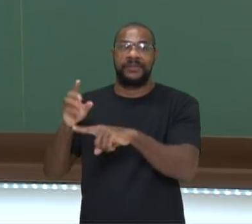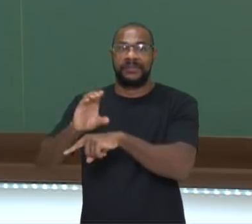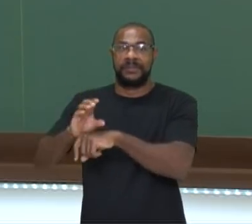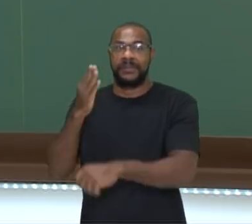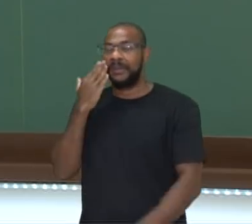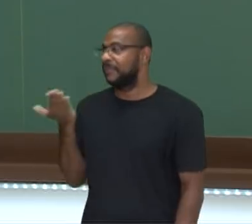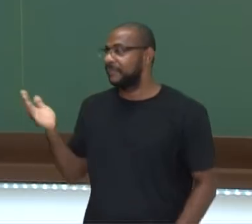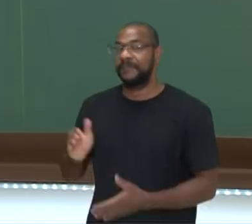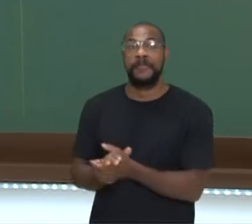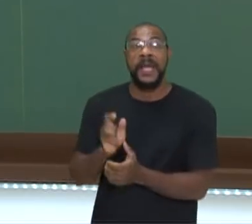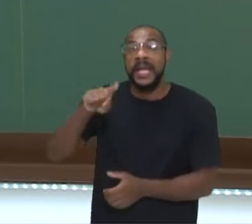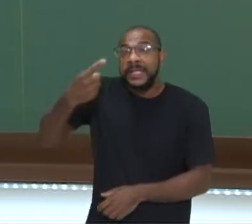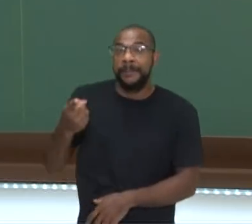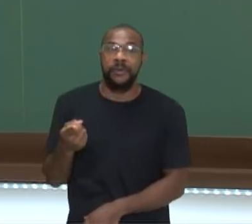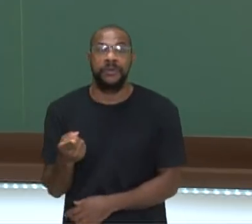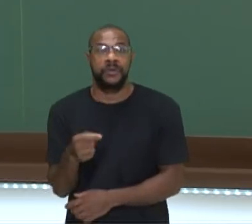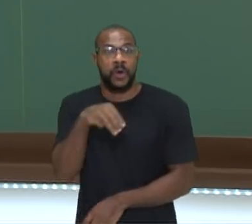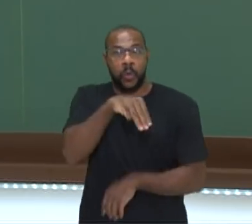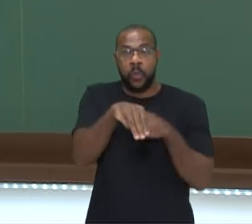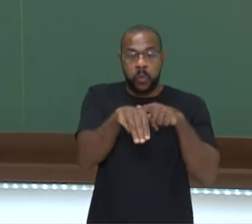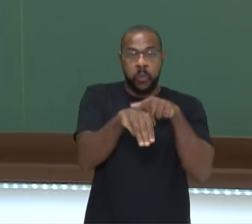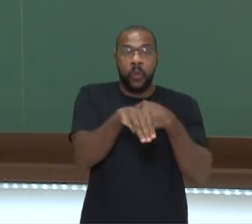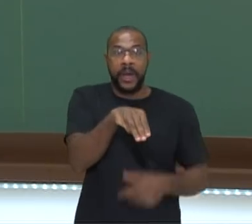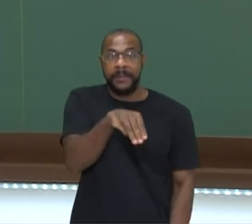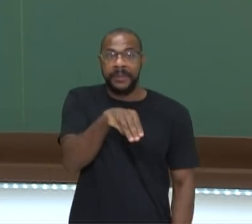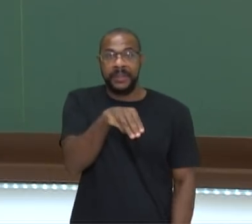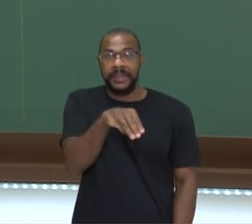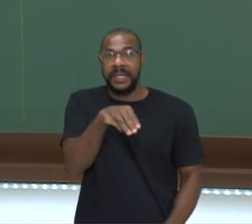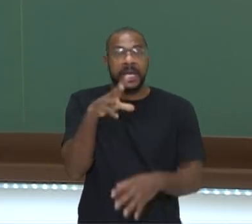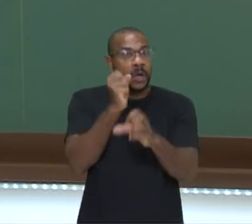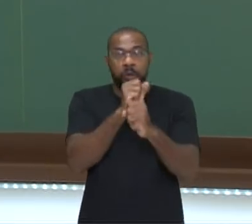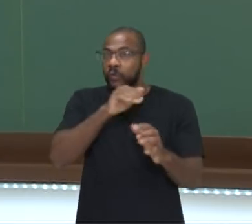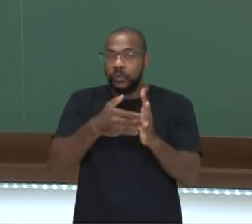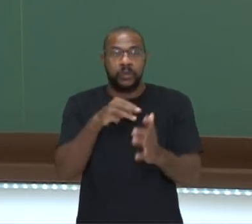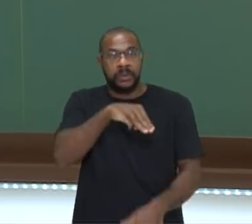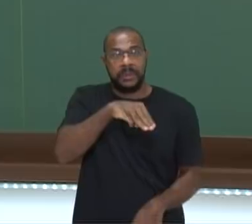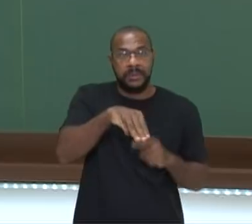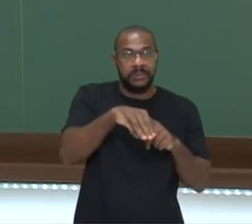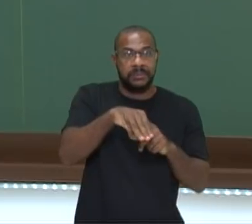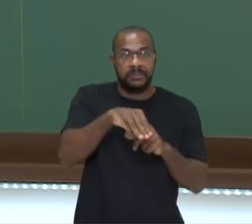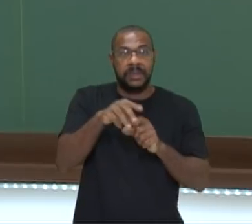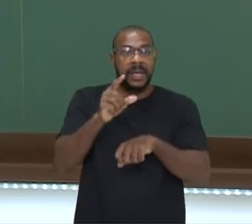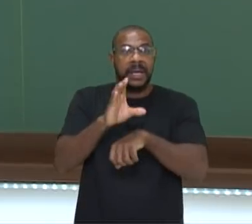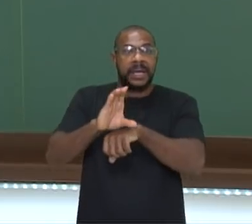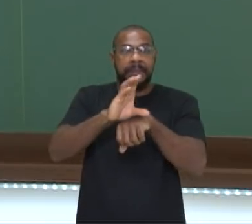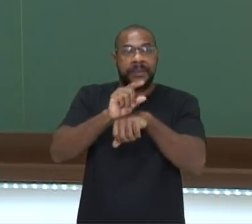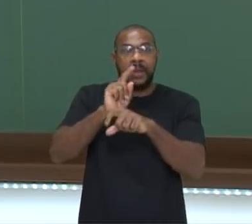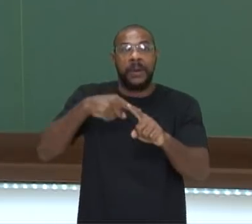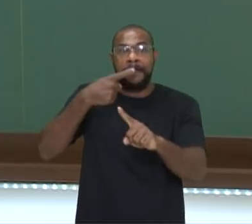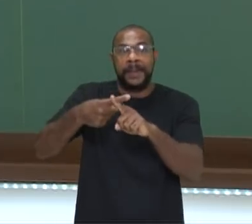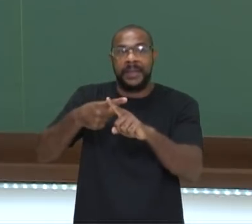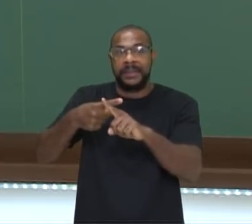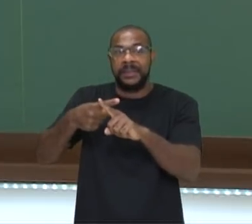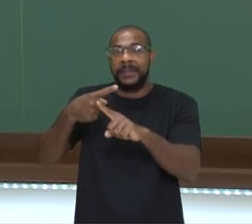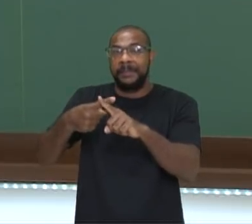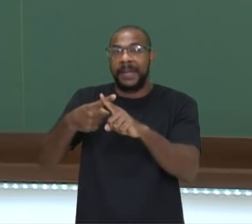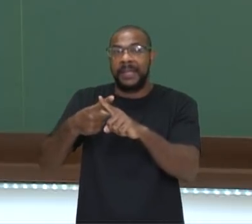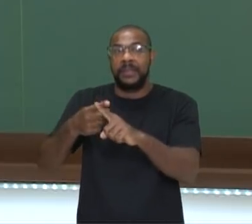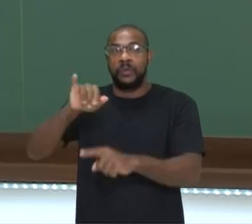depois desses 5 meses vai ser o quê? O capital inicial mais o juro, que é o